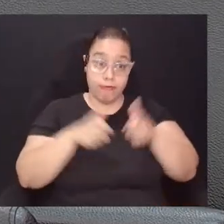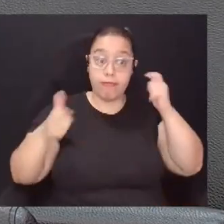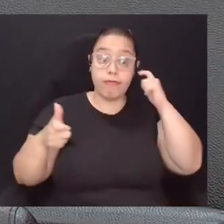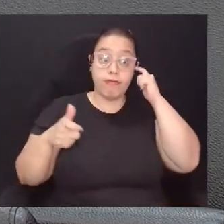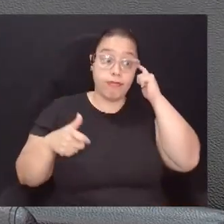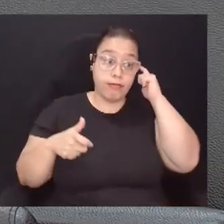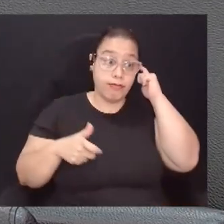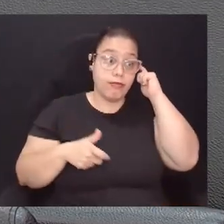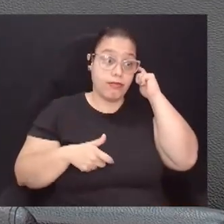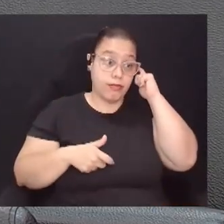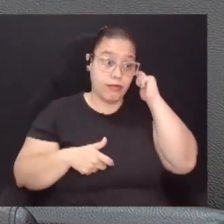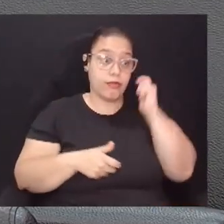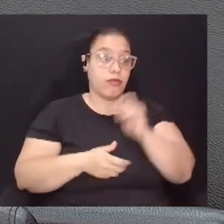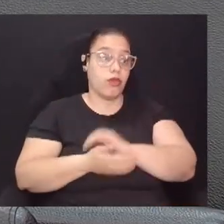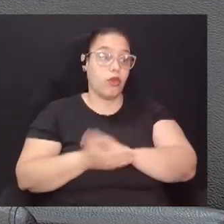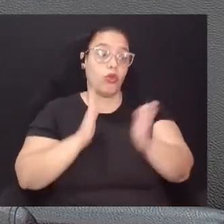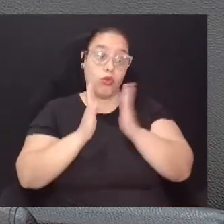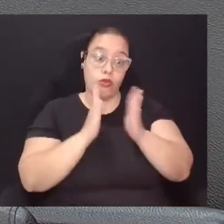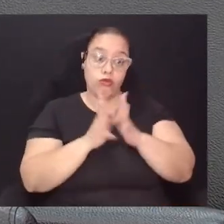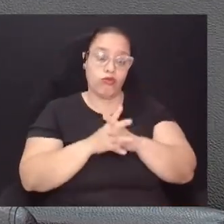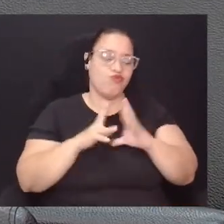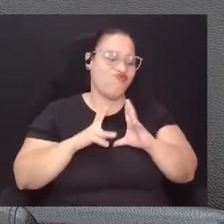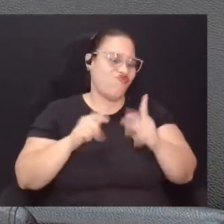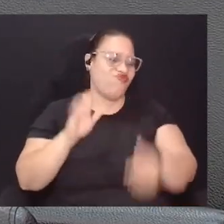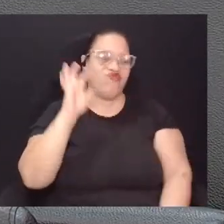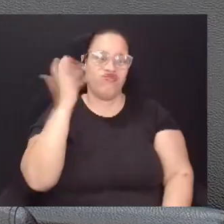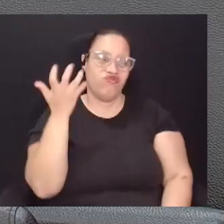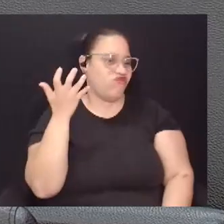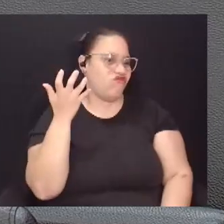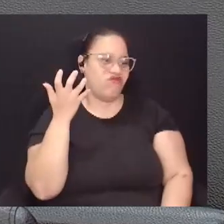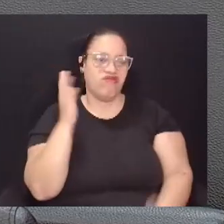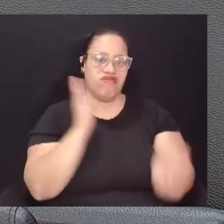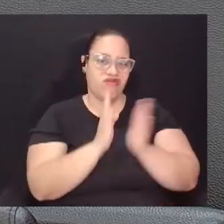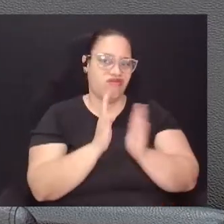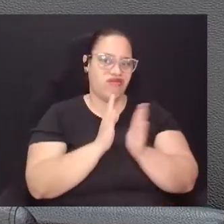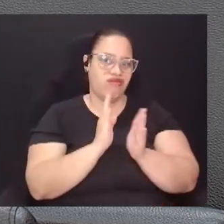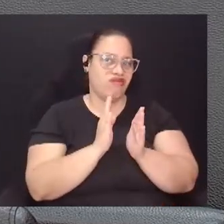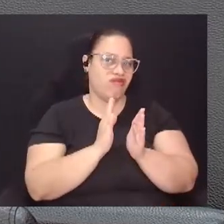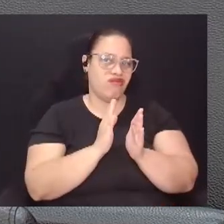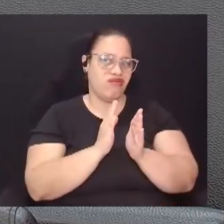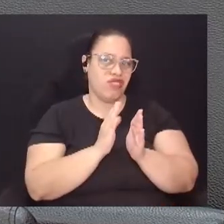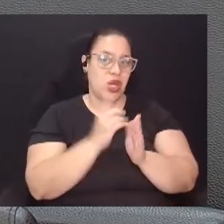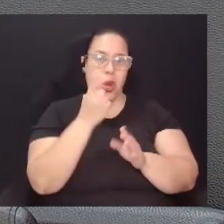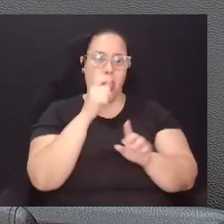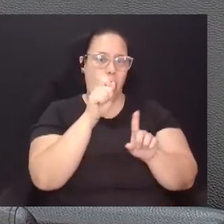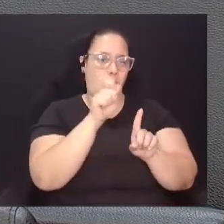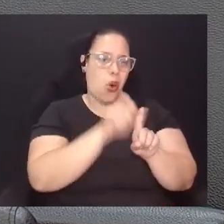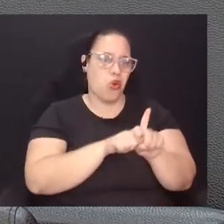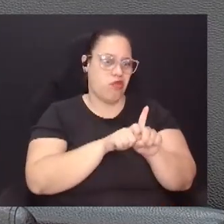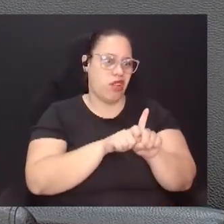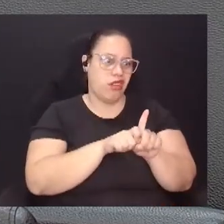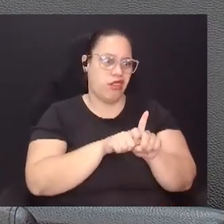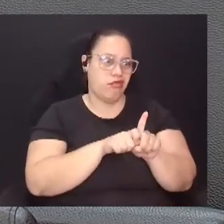trabalho também, né, aumentou muito no último período, e tudo isso aconteceu num período de 1